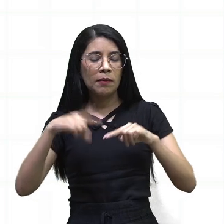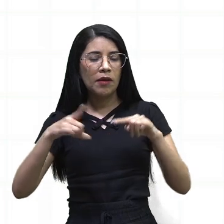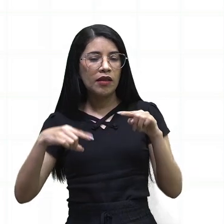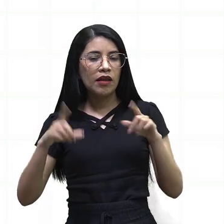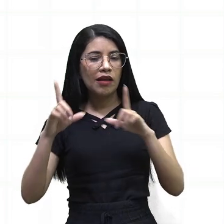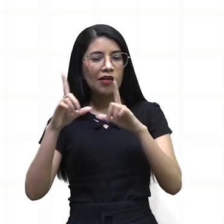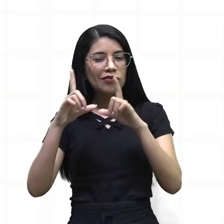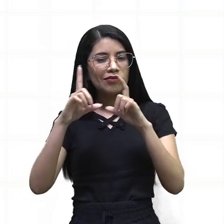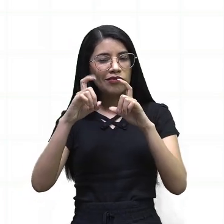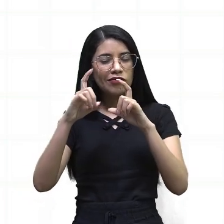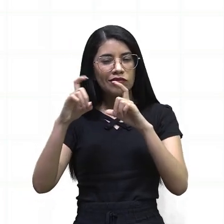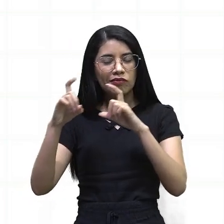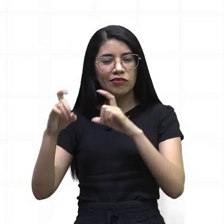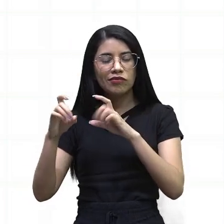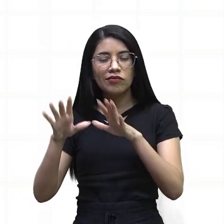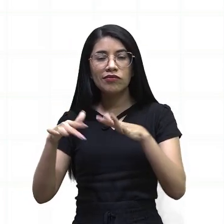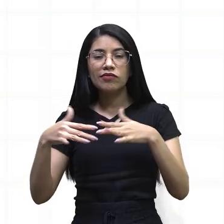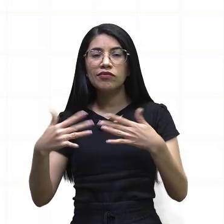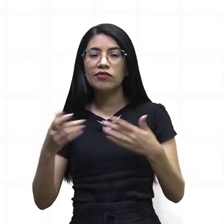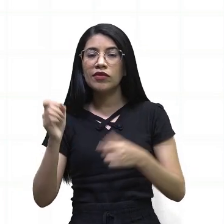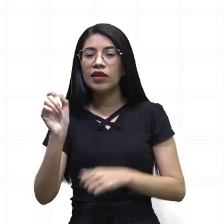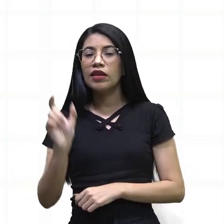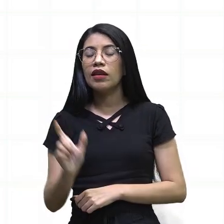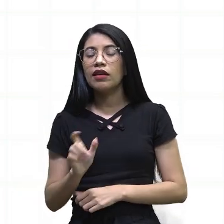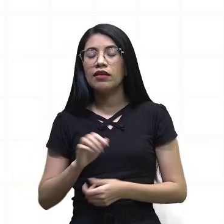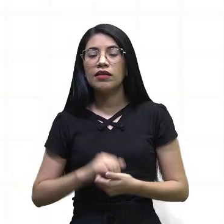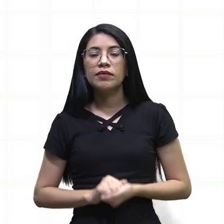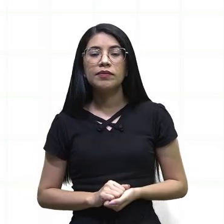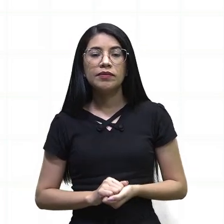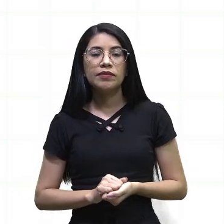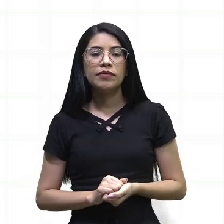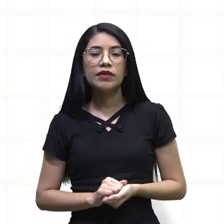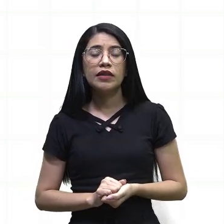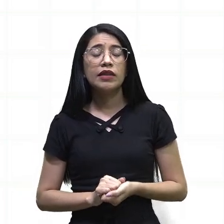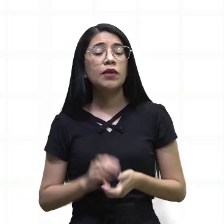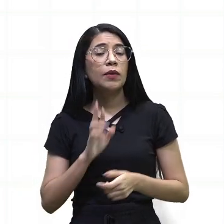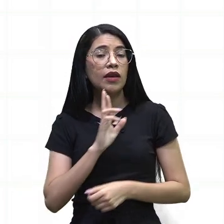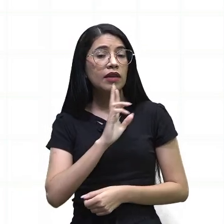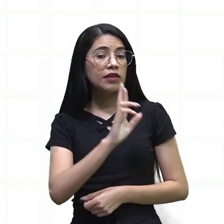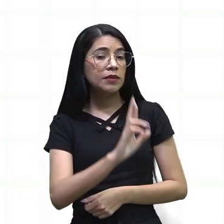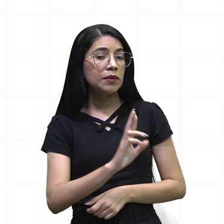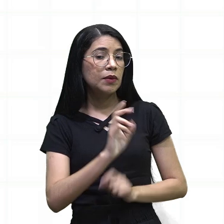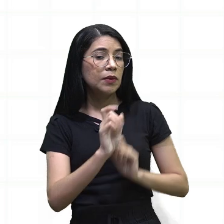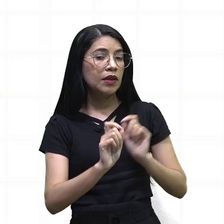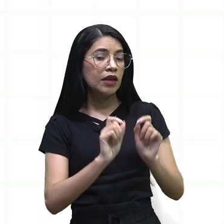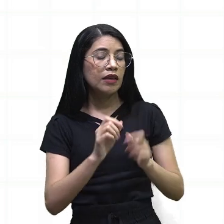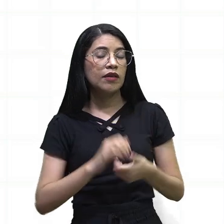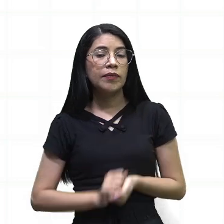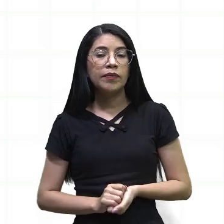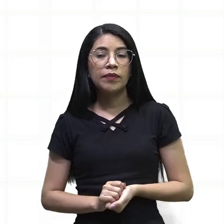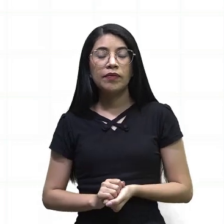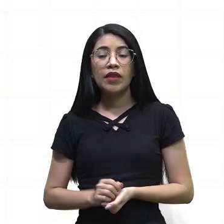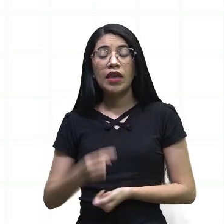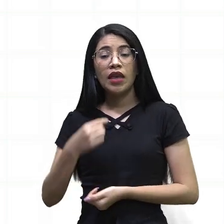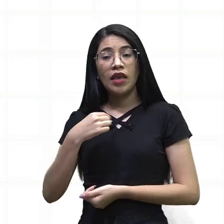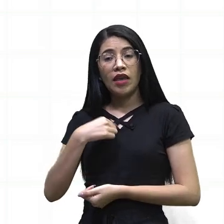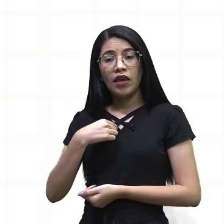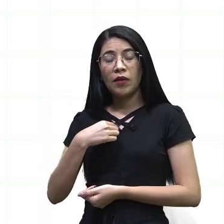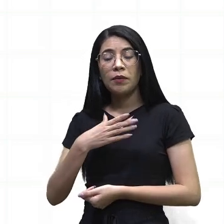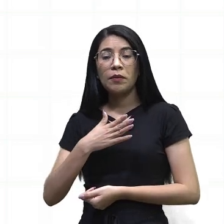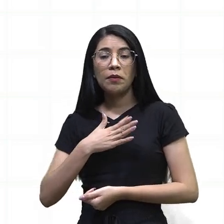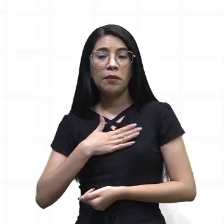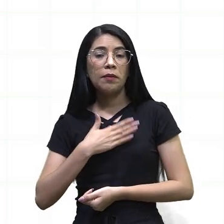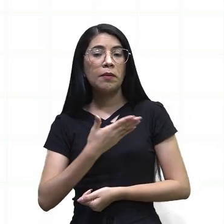de fotografia? Quem foi? Quem foi? Aí, ó, ele já vem dizendo, vem aqui, ó.